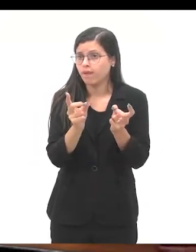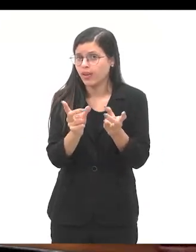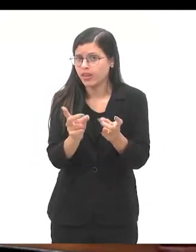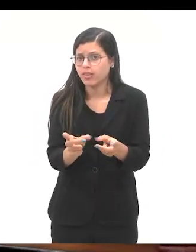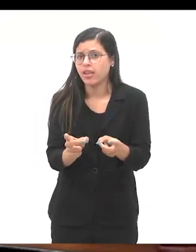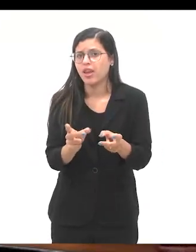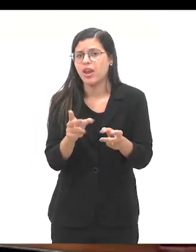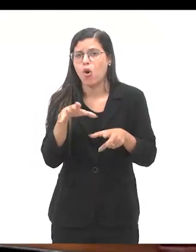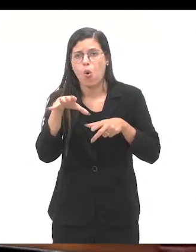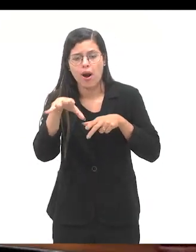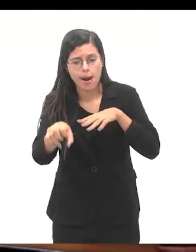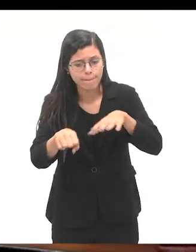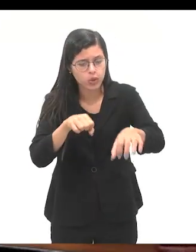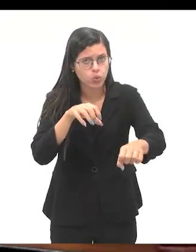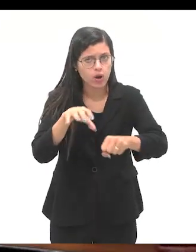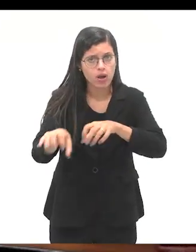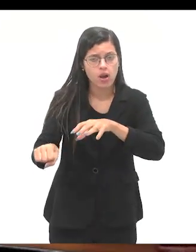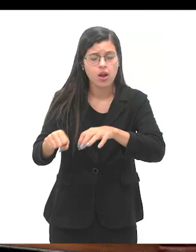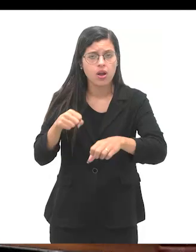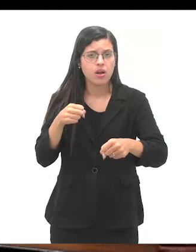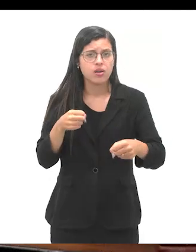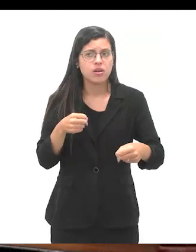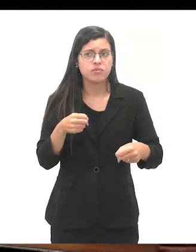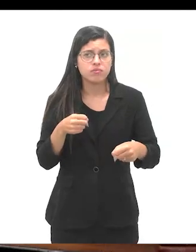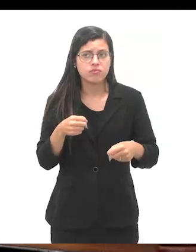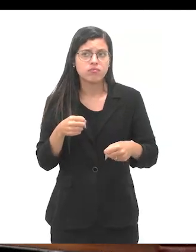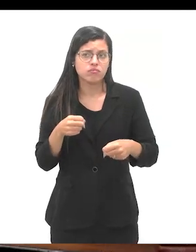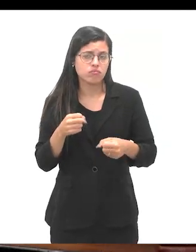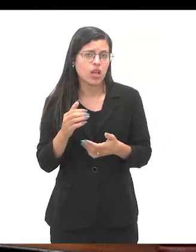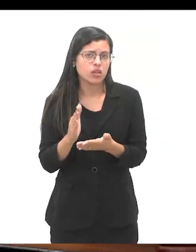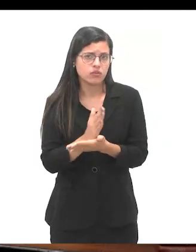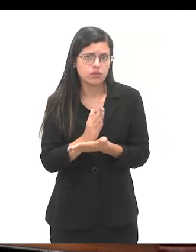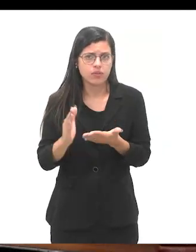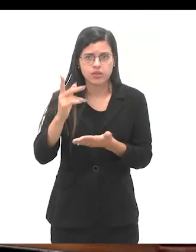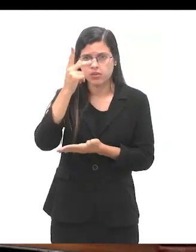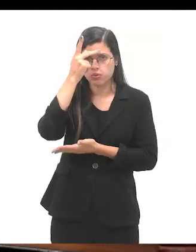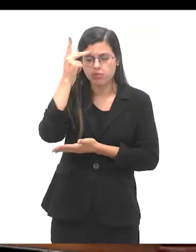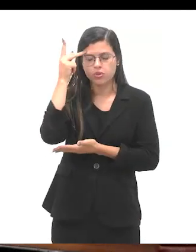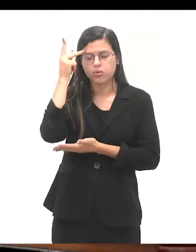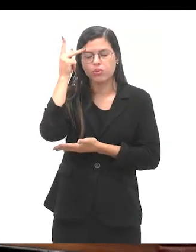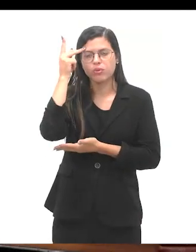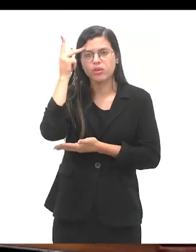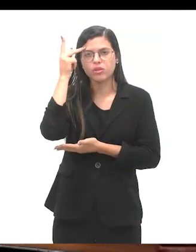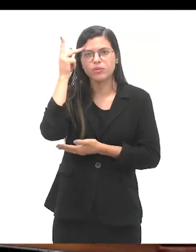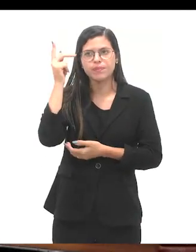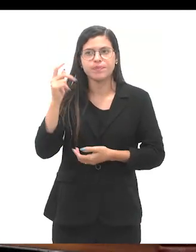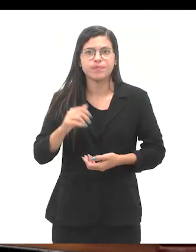a capturar, né? E muitas das vezes as pessoas